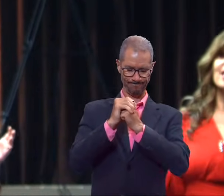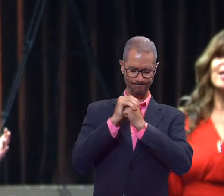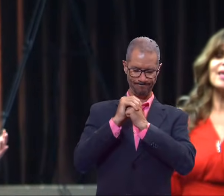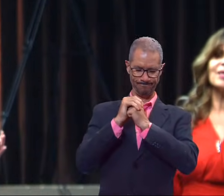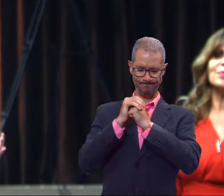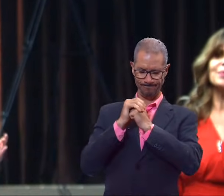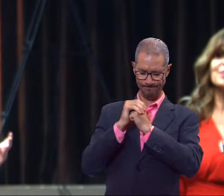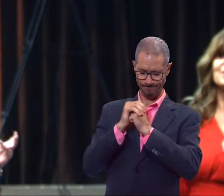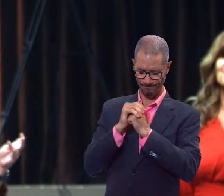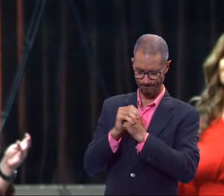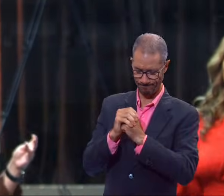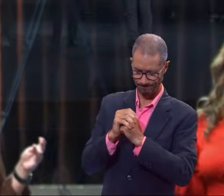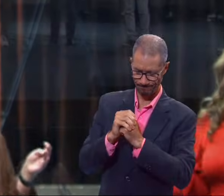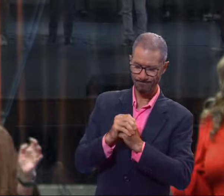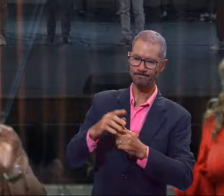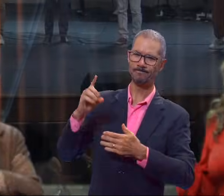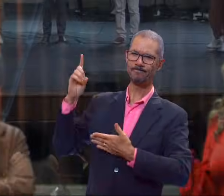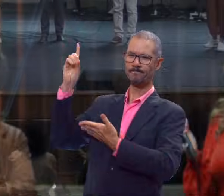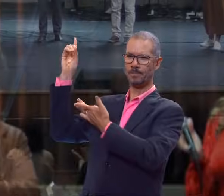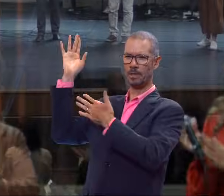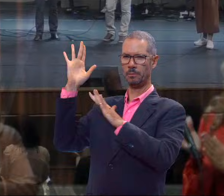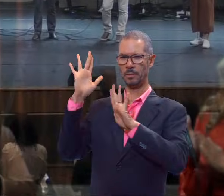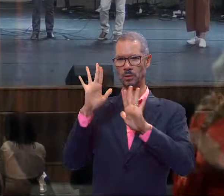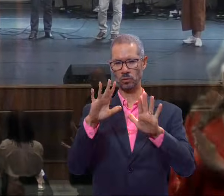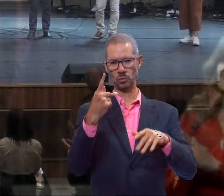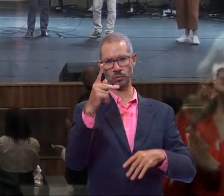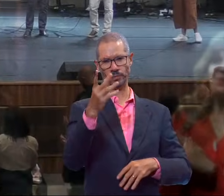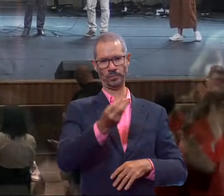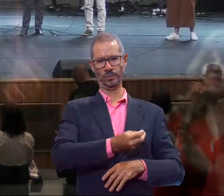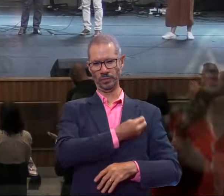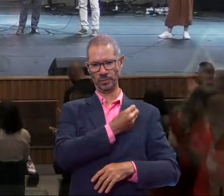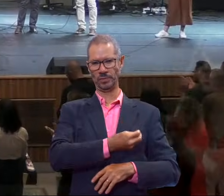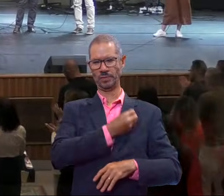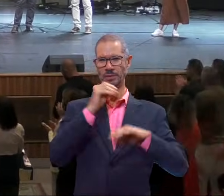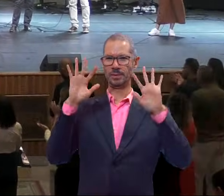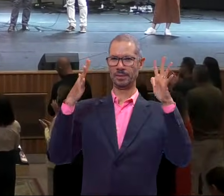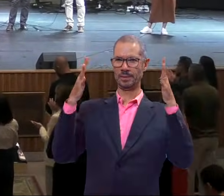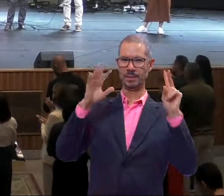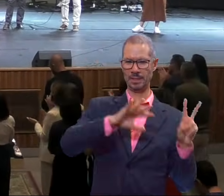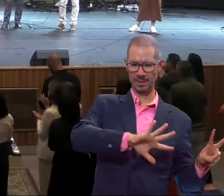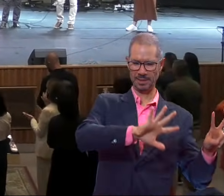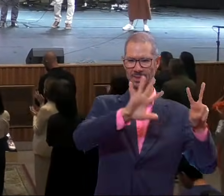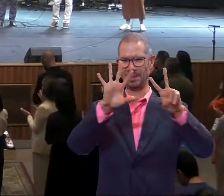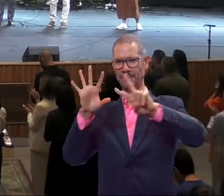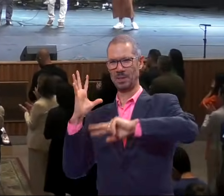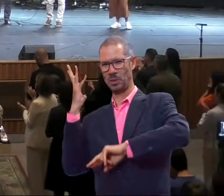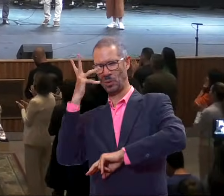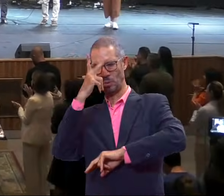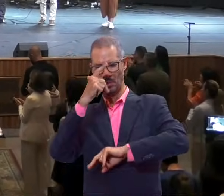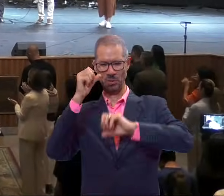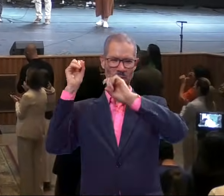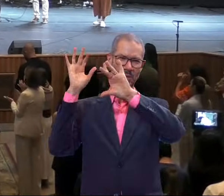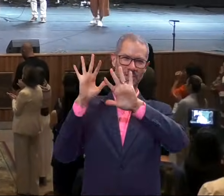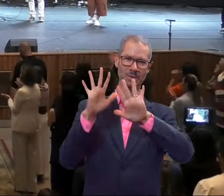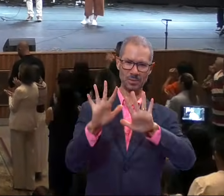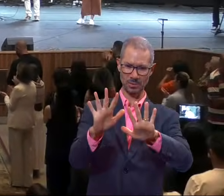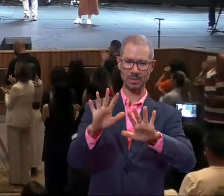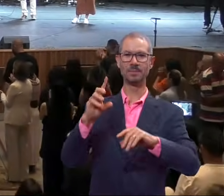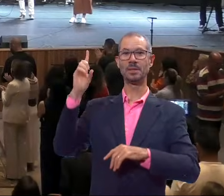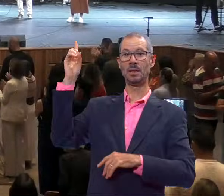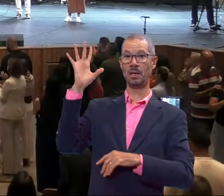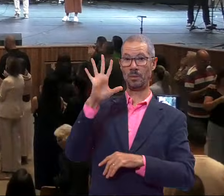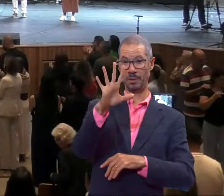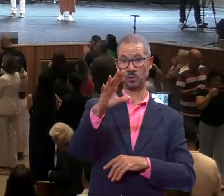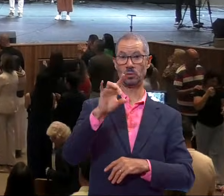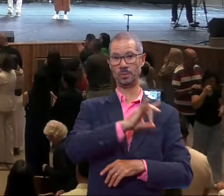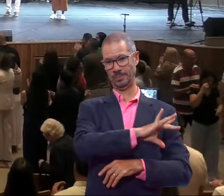e amém. Deus abençoe vocês. Uma semana linda, abençoada. Deus abençoe muito